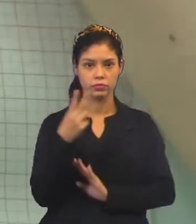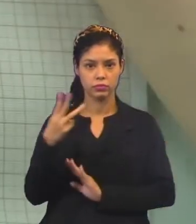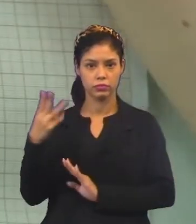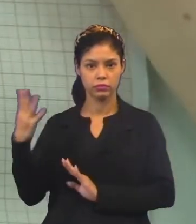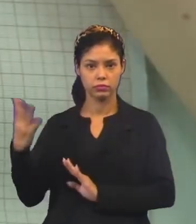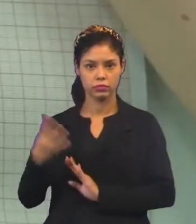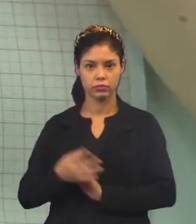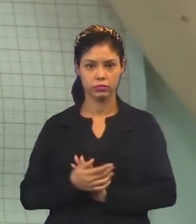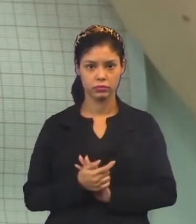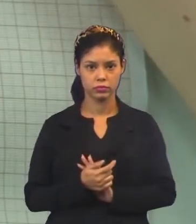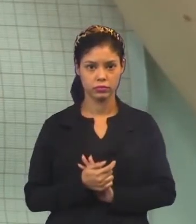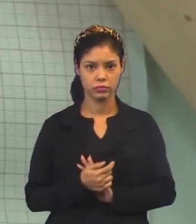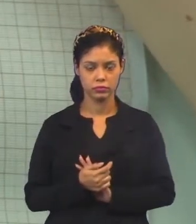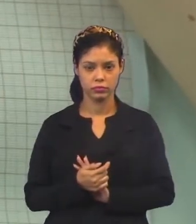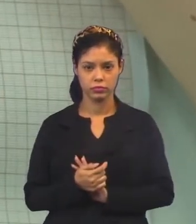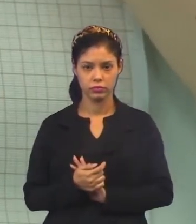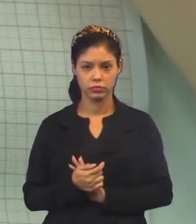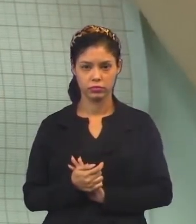comprimento.